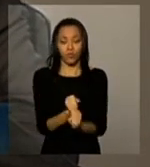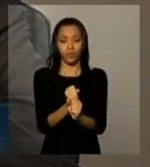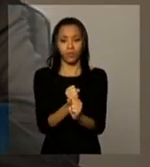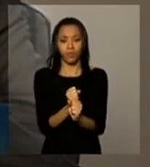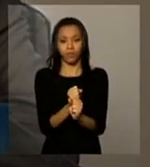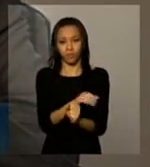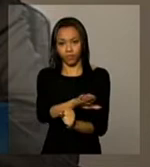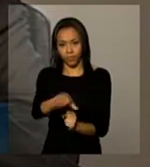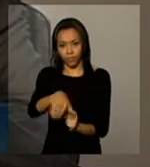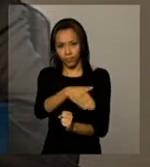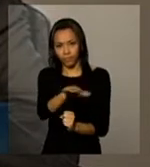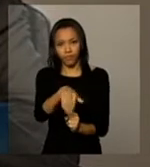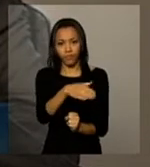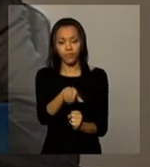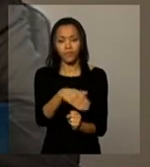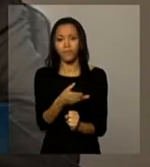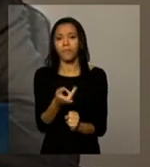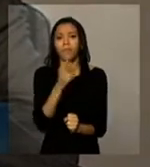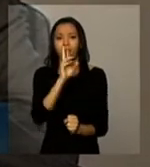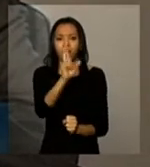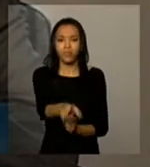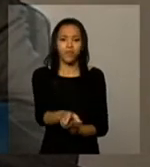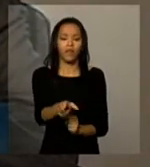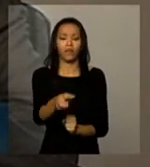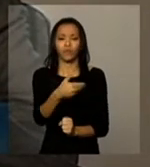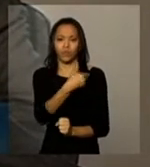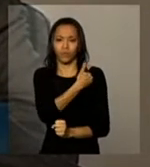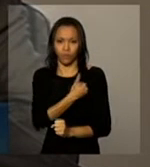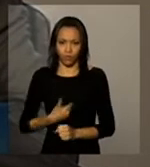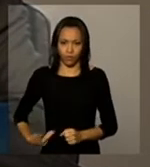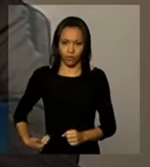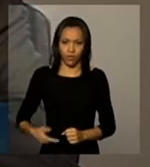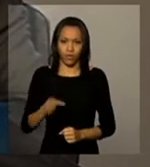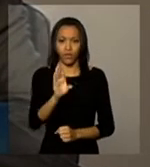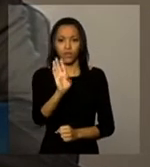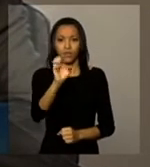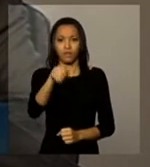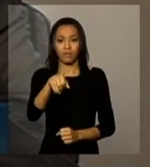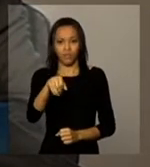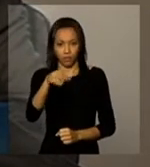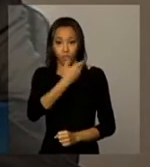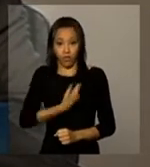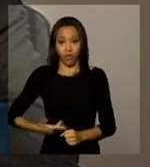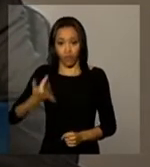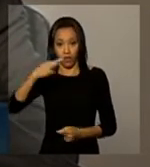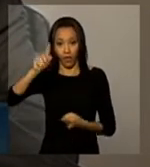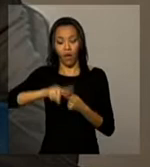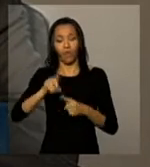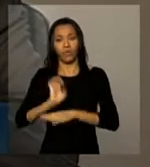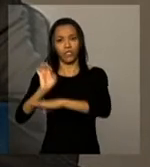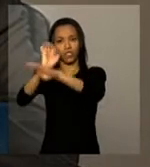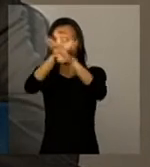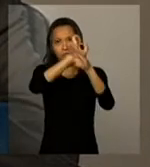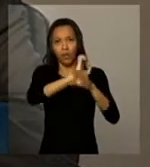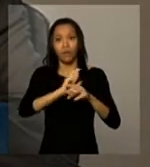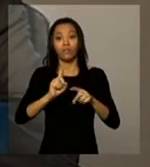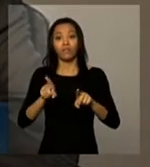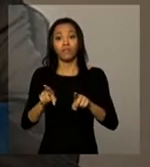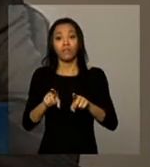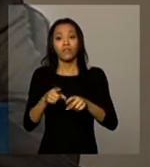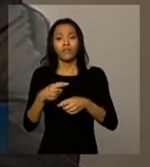o resultado primário do governo central mais governos regionais e estatais, nós chegamos